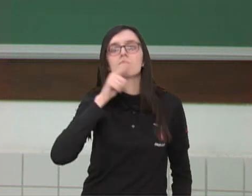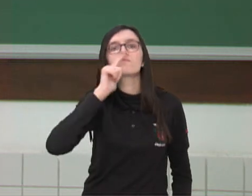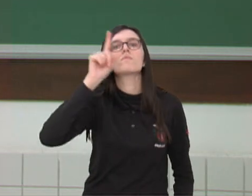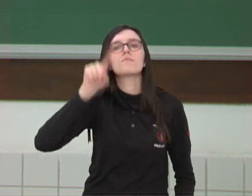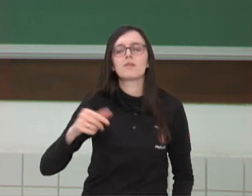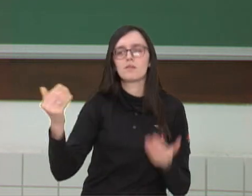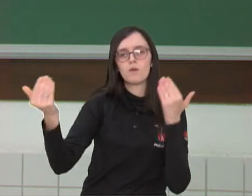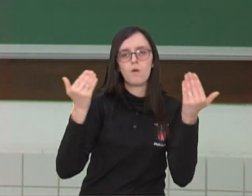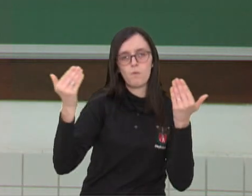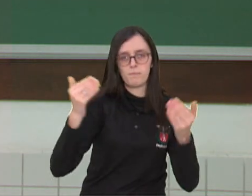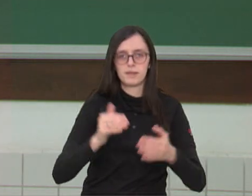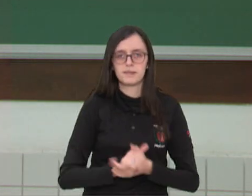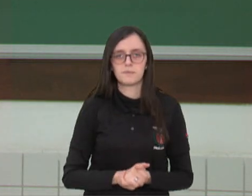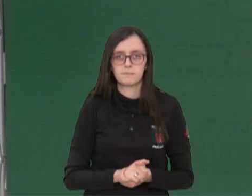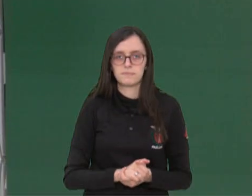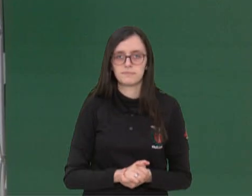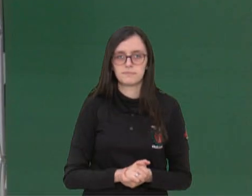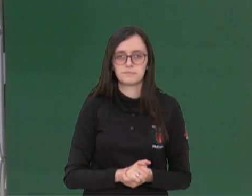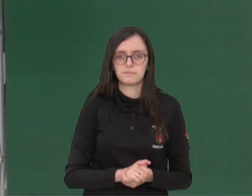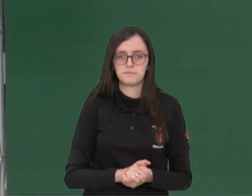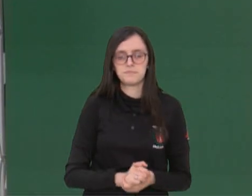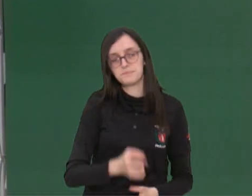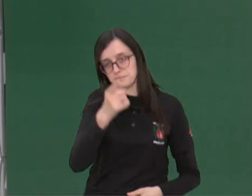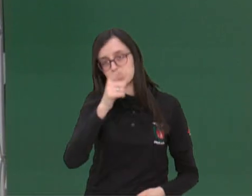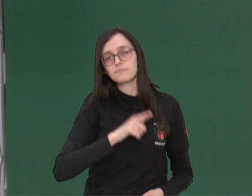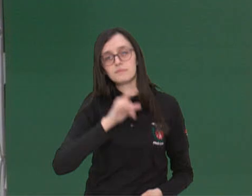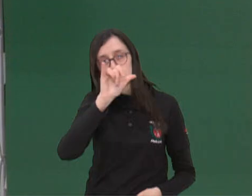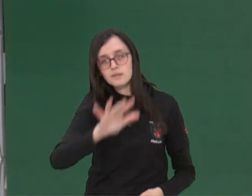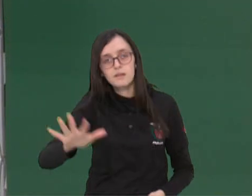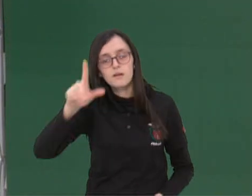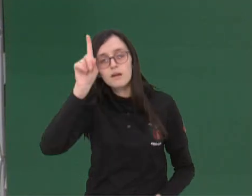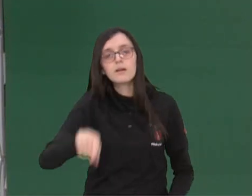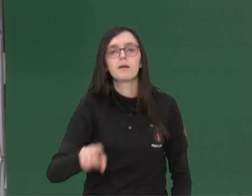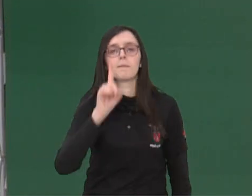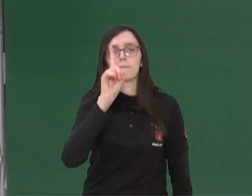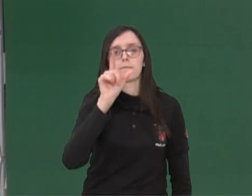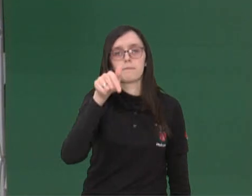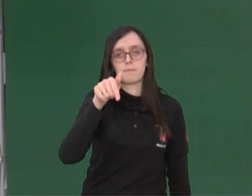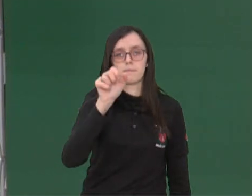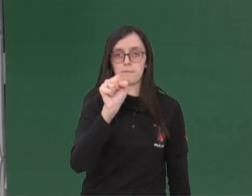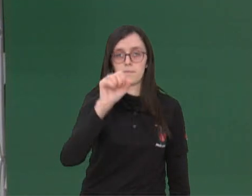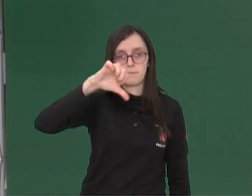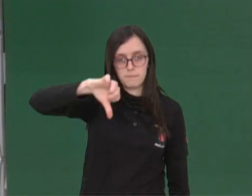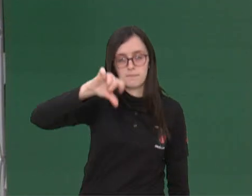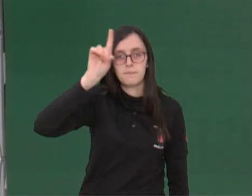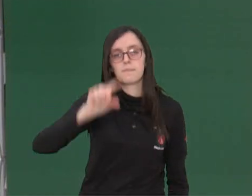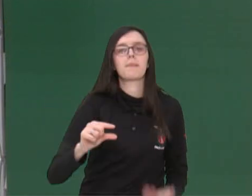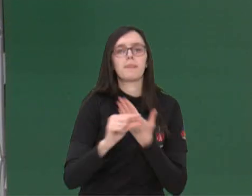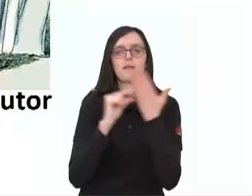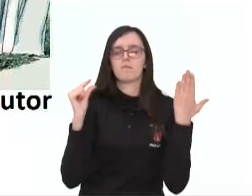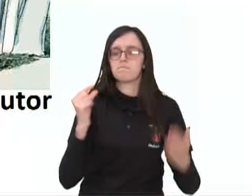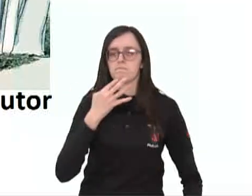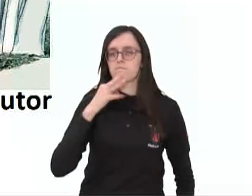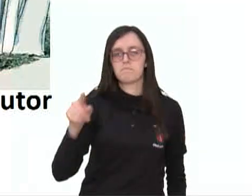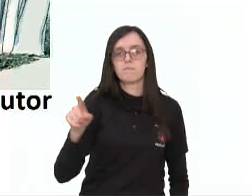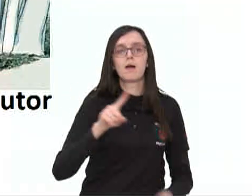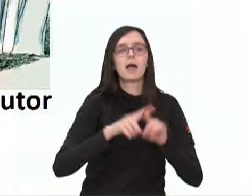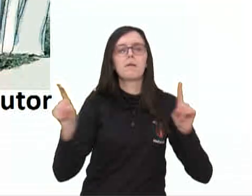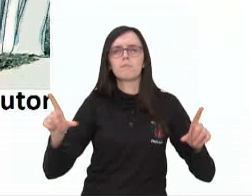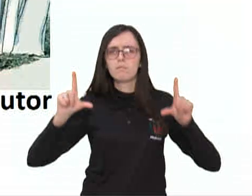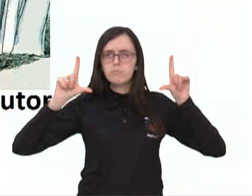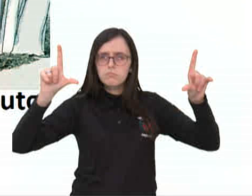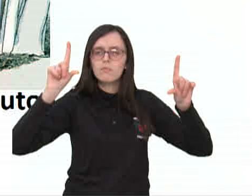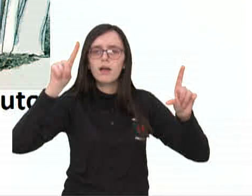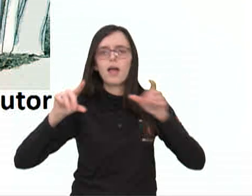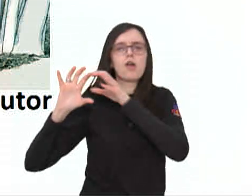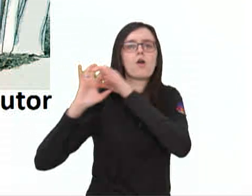uma comparação aí. Aqui tem uma imagem de 1789, de um autor desconhecido, no